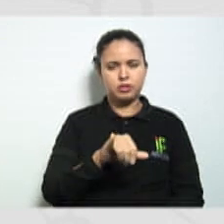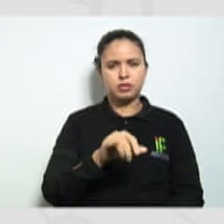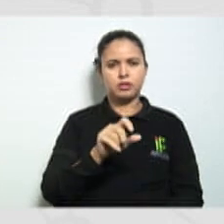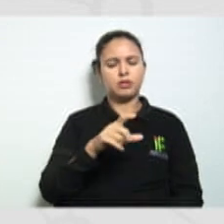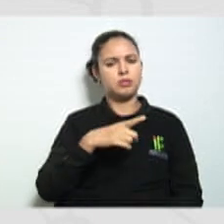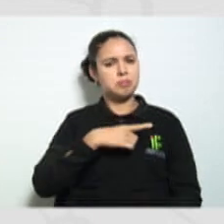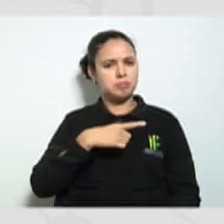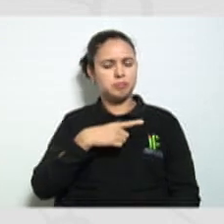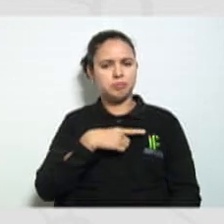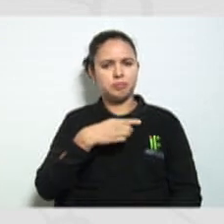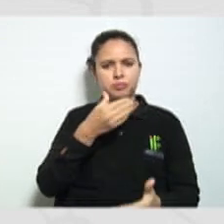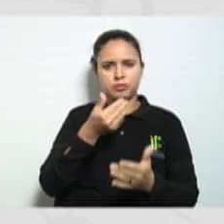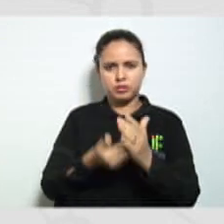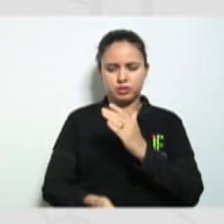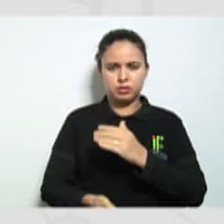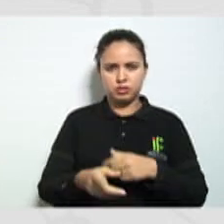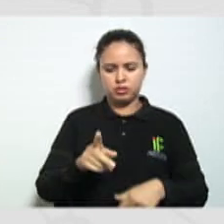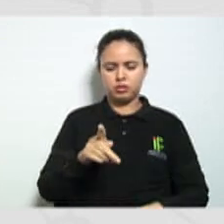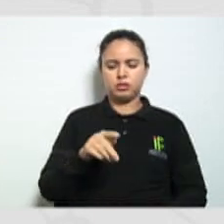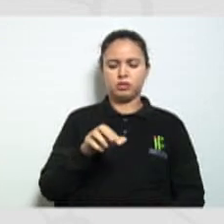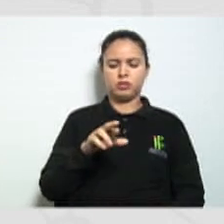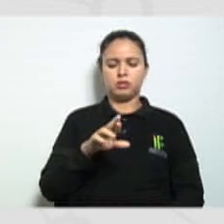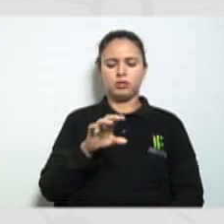um prejuízo?